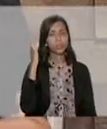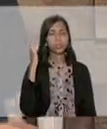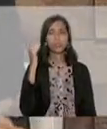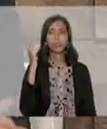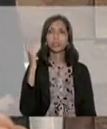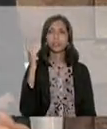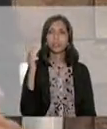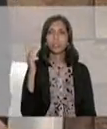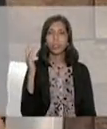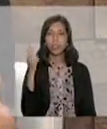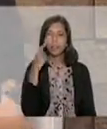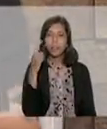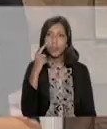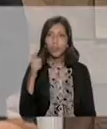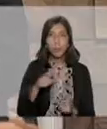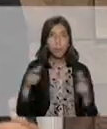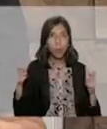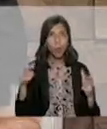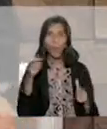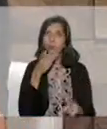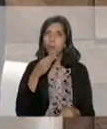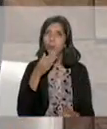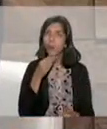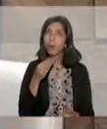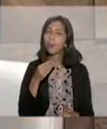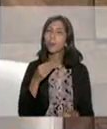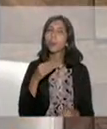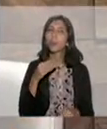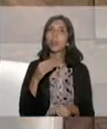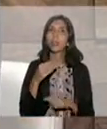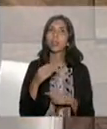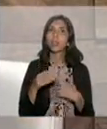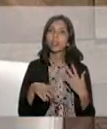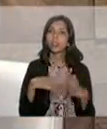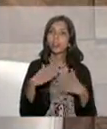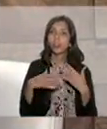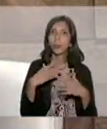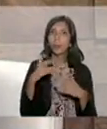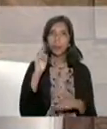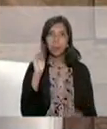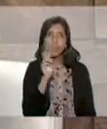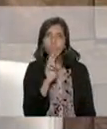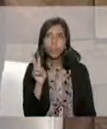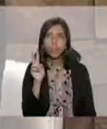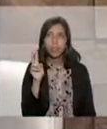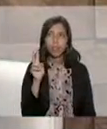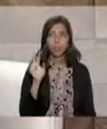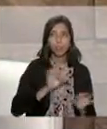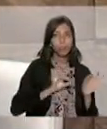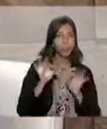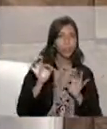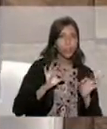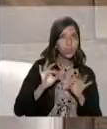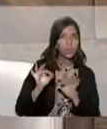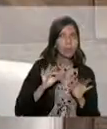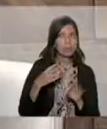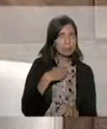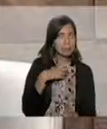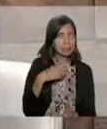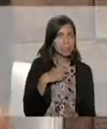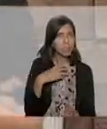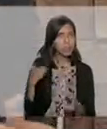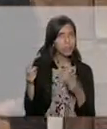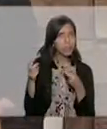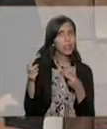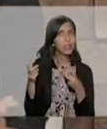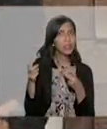essa conta que fecha no masculino, ela reflete de certa forma naquilo que se vê, naquilo que se projeta, naquilo que se